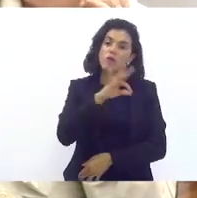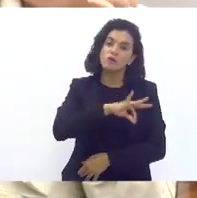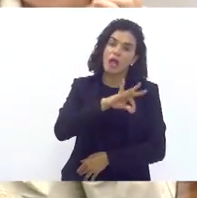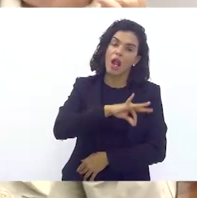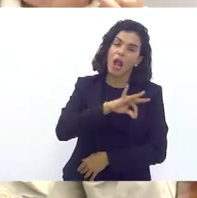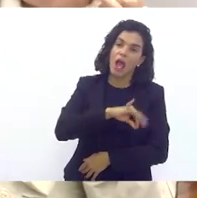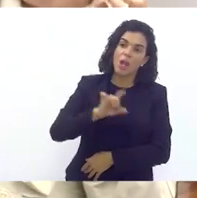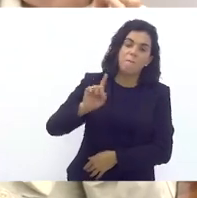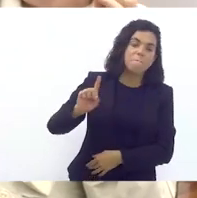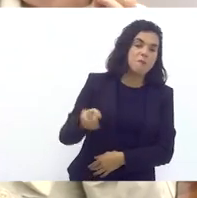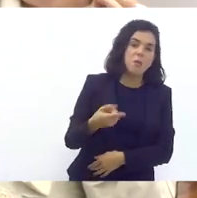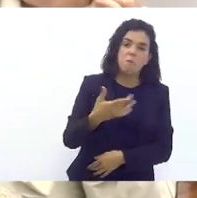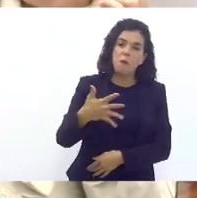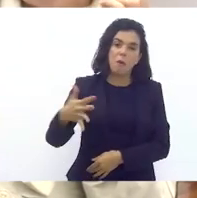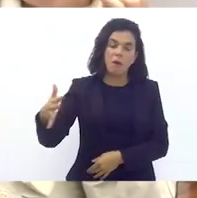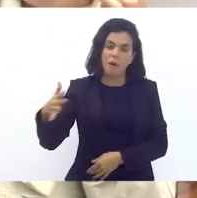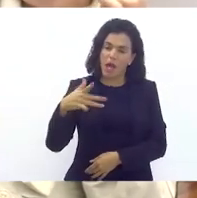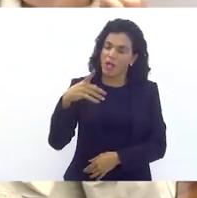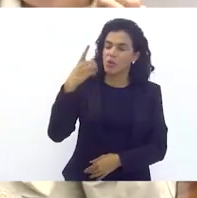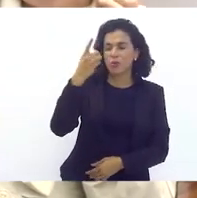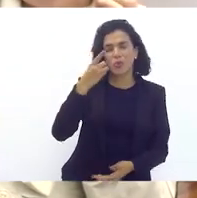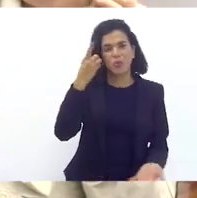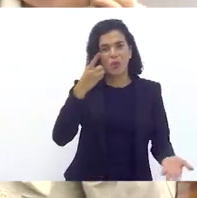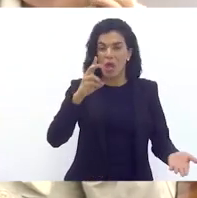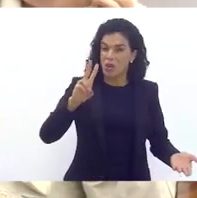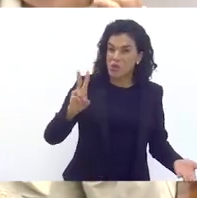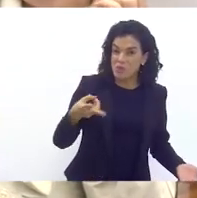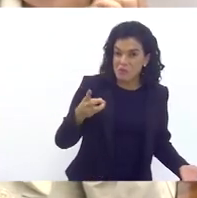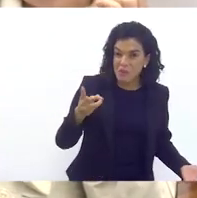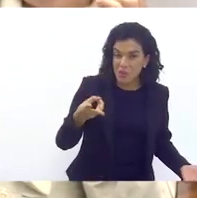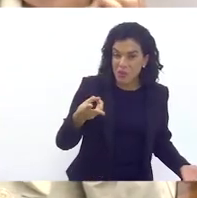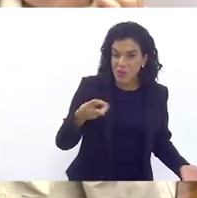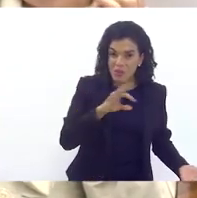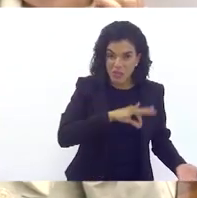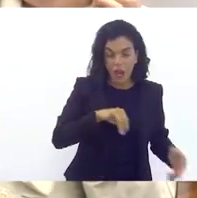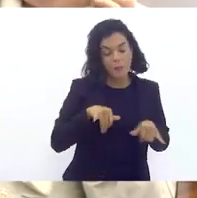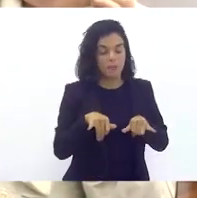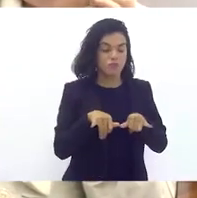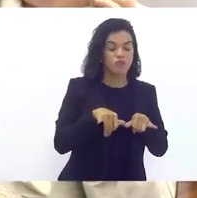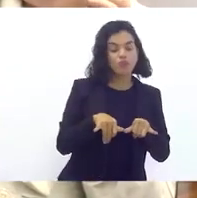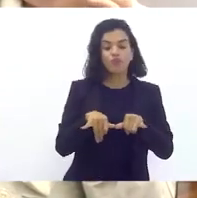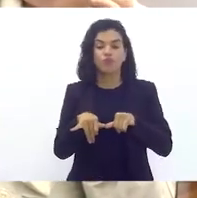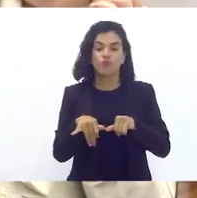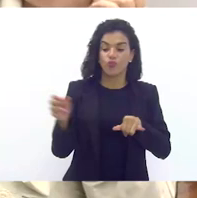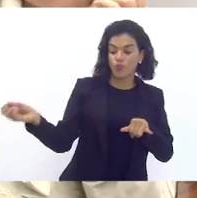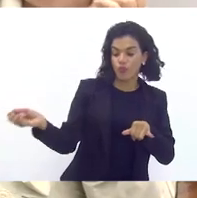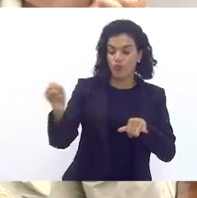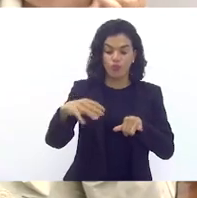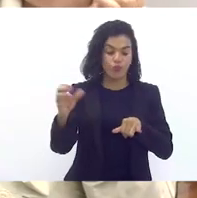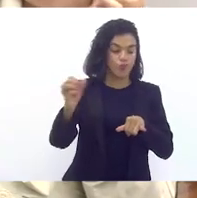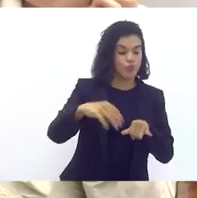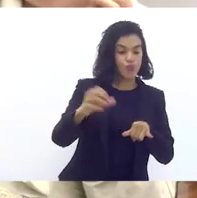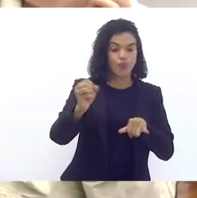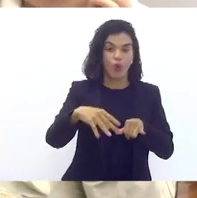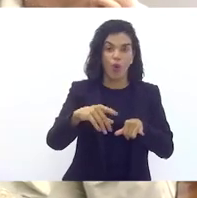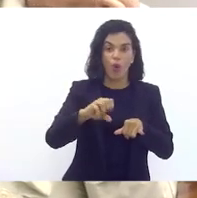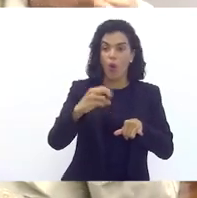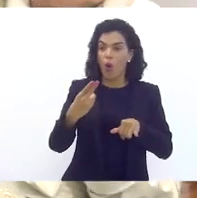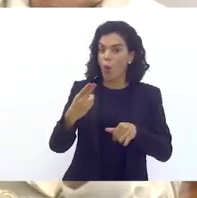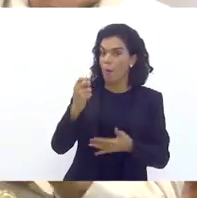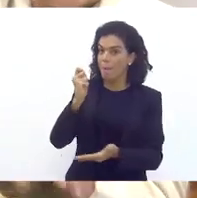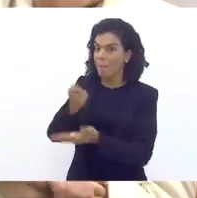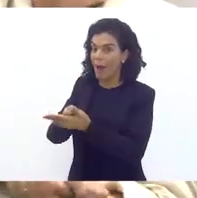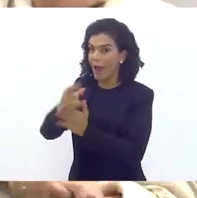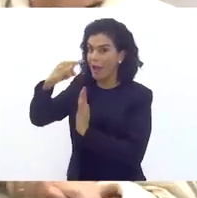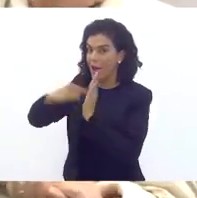e comer nada. Porque, doutora Marta Rocha, 2000, a senhora vai para o supermercado. Ou a senhora paga luz e